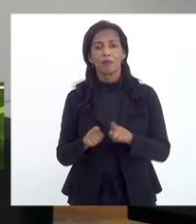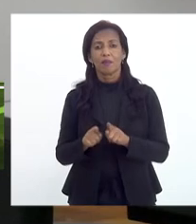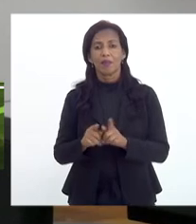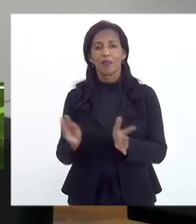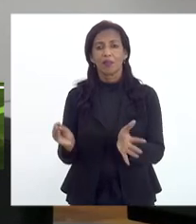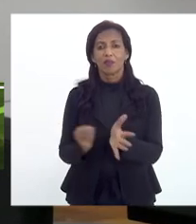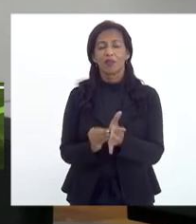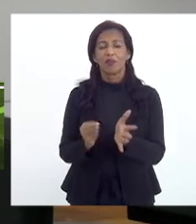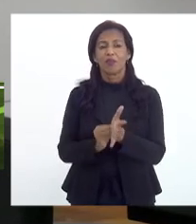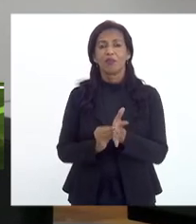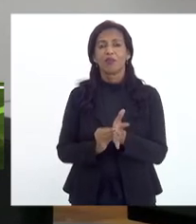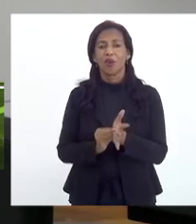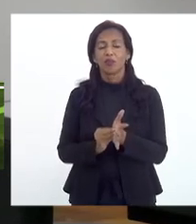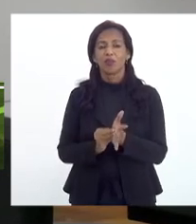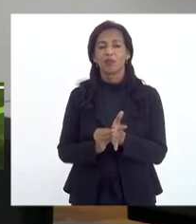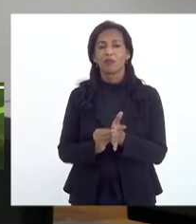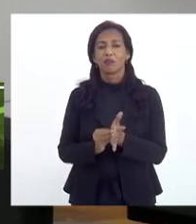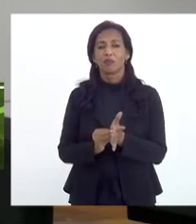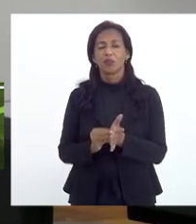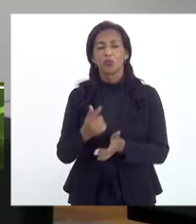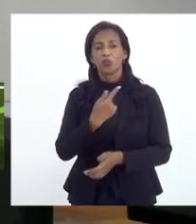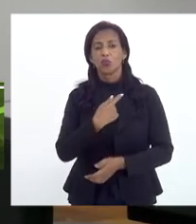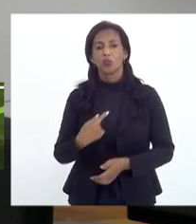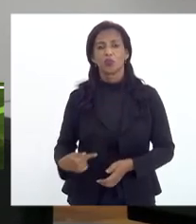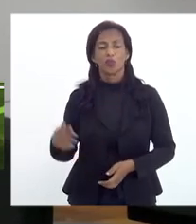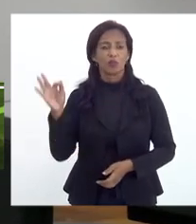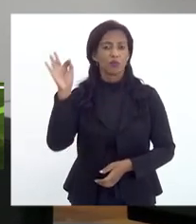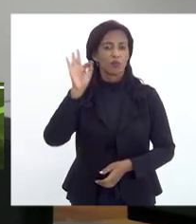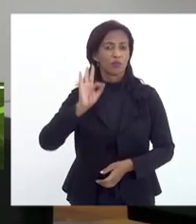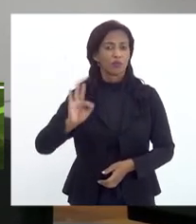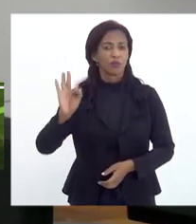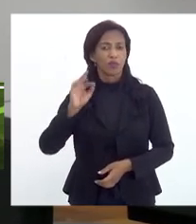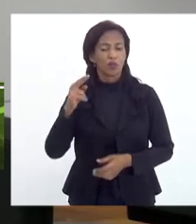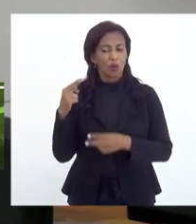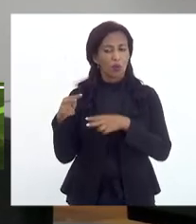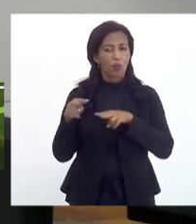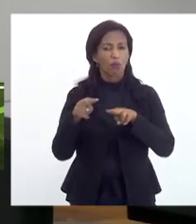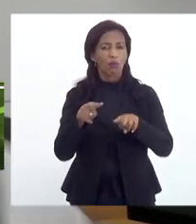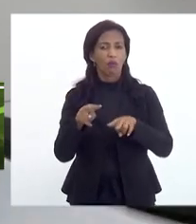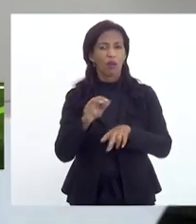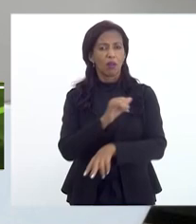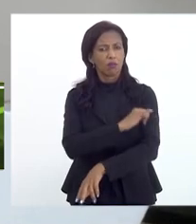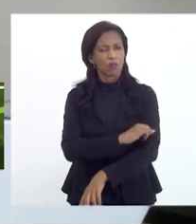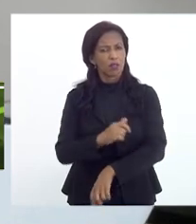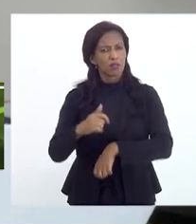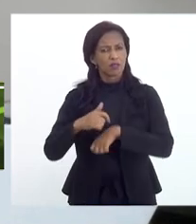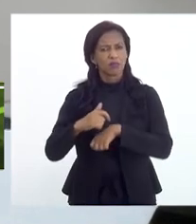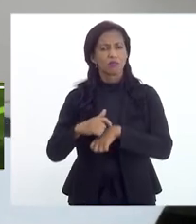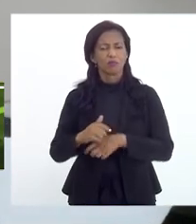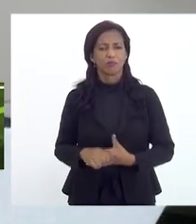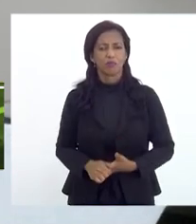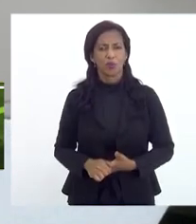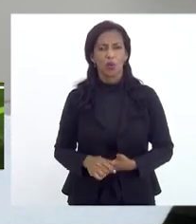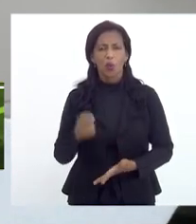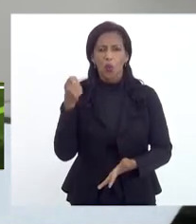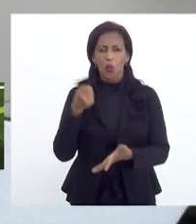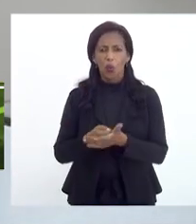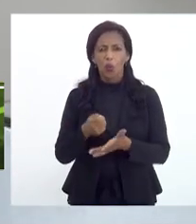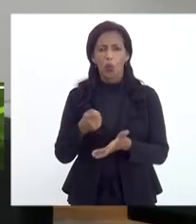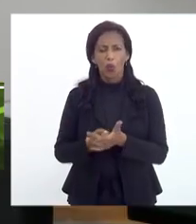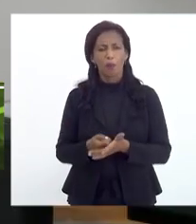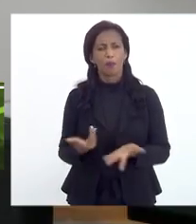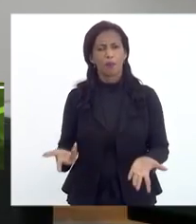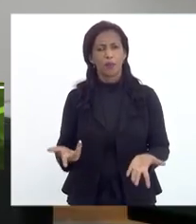Negligência E inoperança Do governo Federal Olhar Para o Rio De Janeiro Que nesse Momento Cumpriu a sua